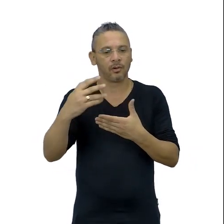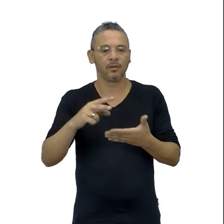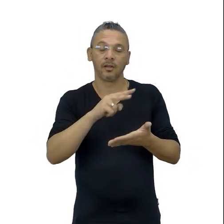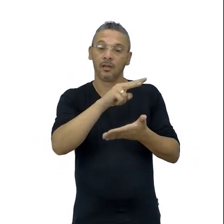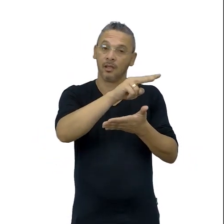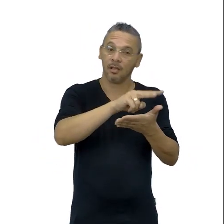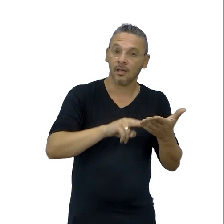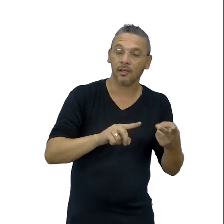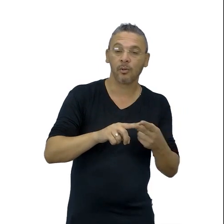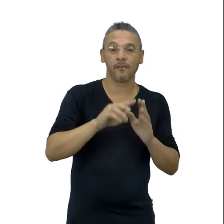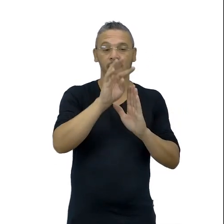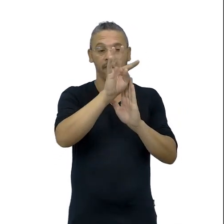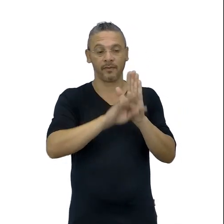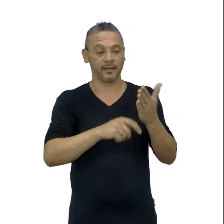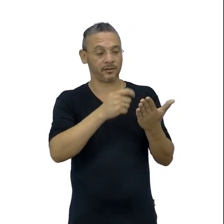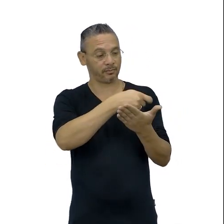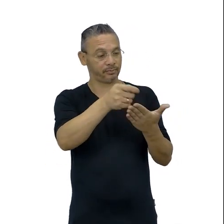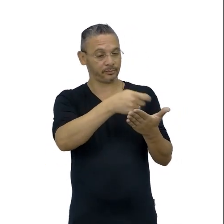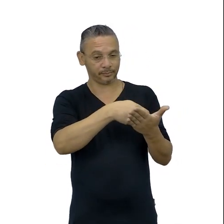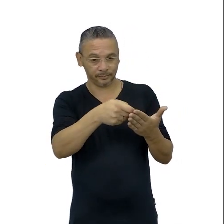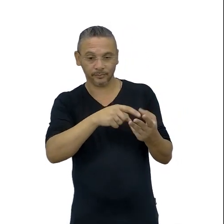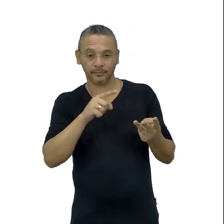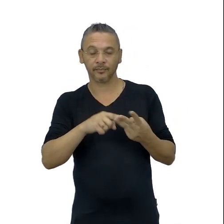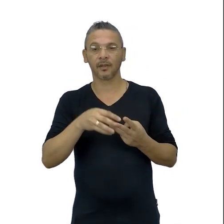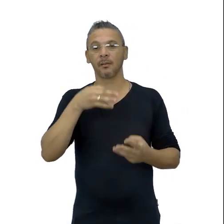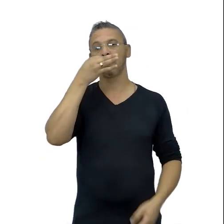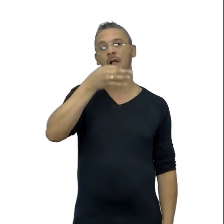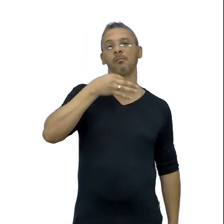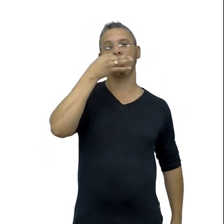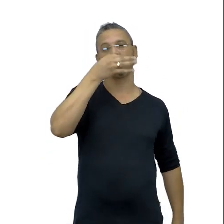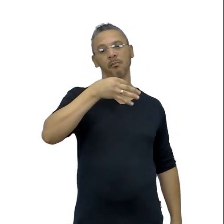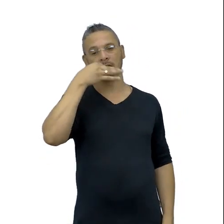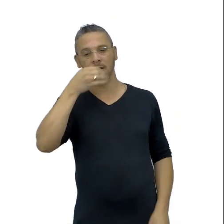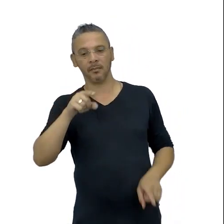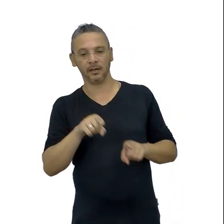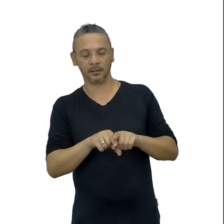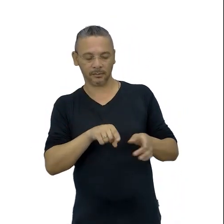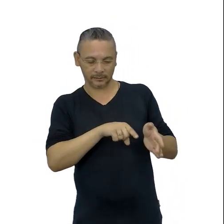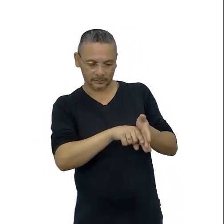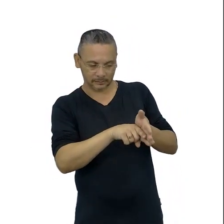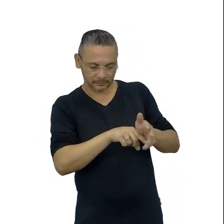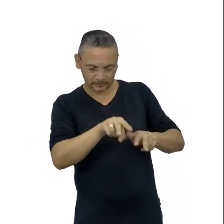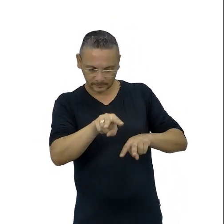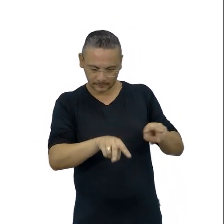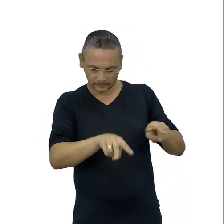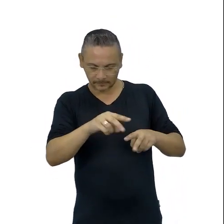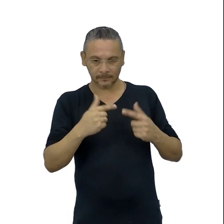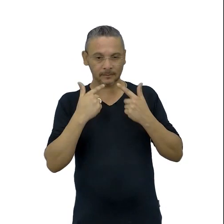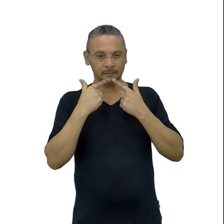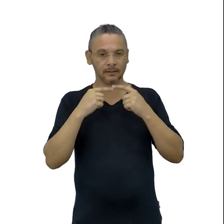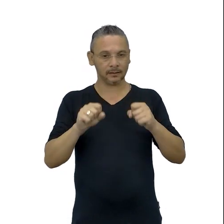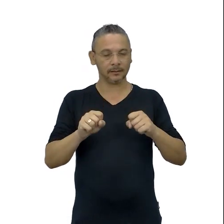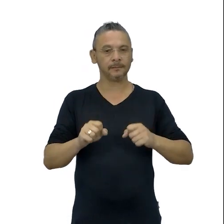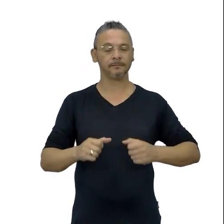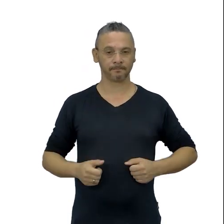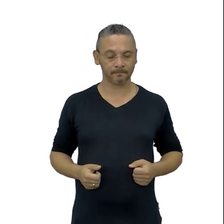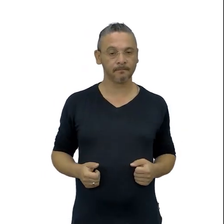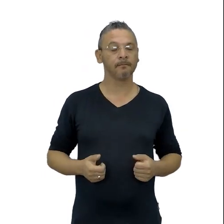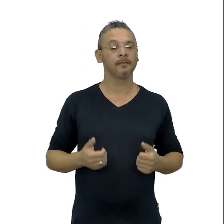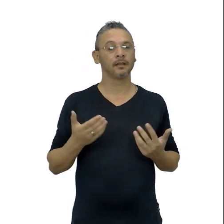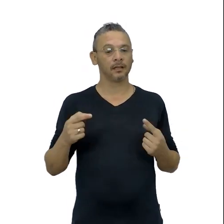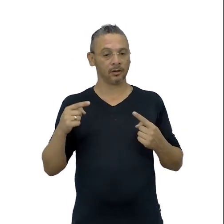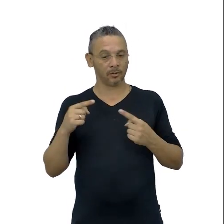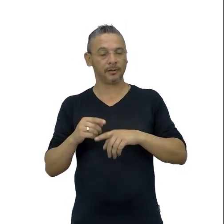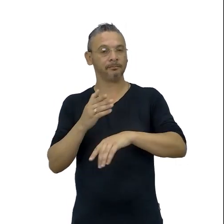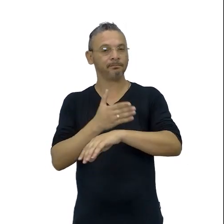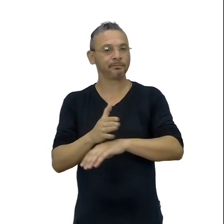leitura, produção de textos, oralidade, análise linguística e semiótica. Tais